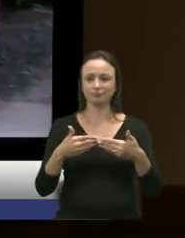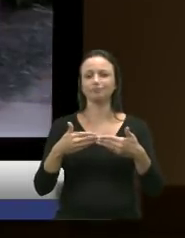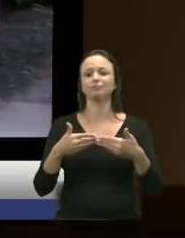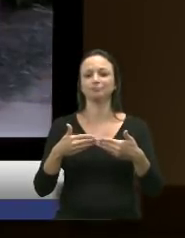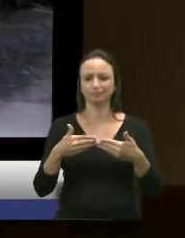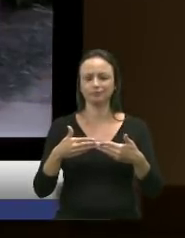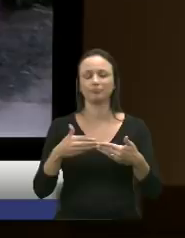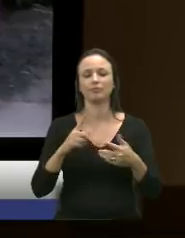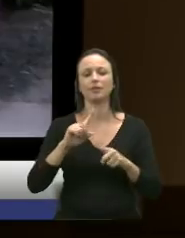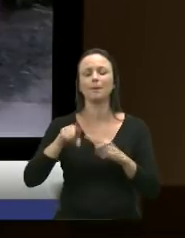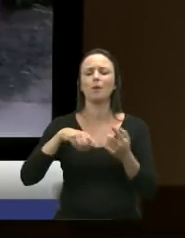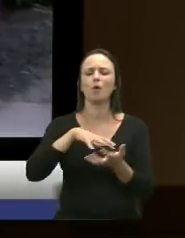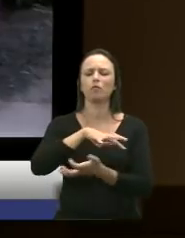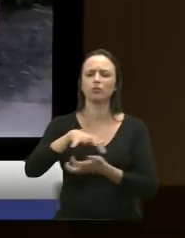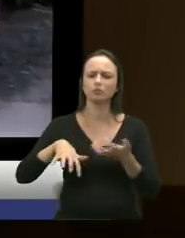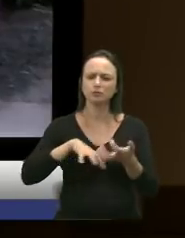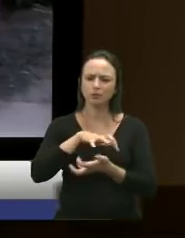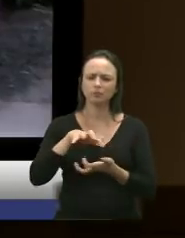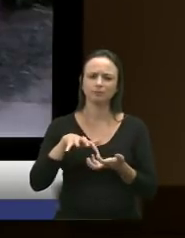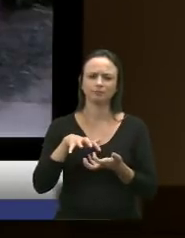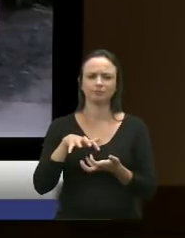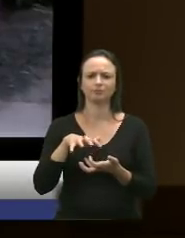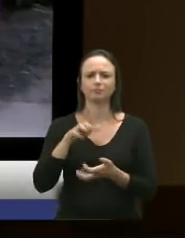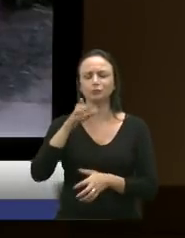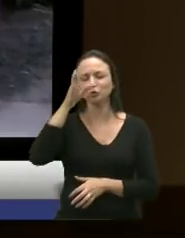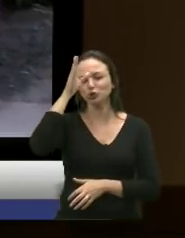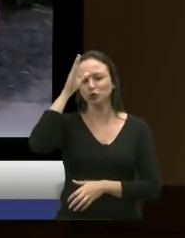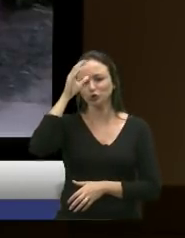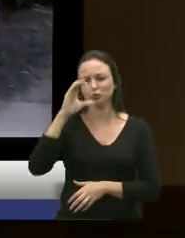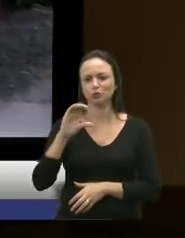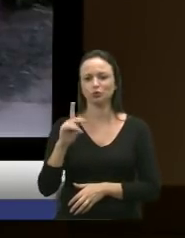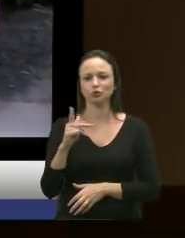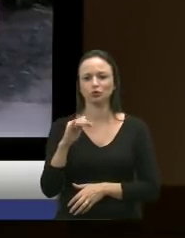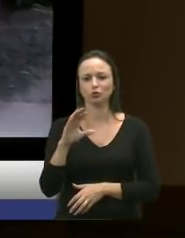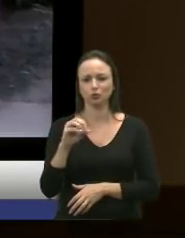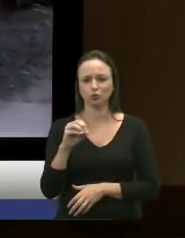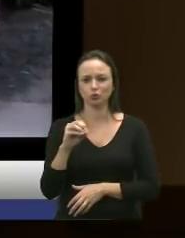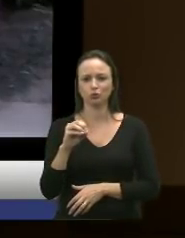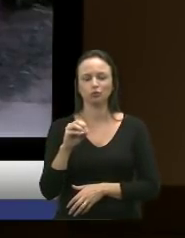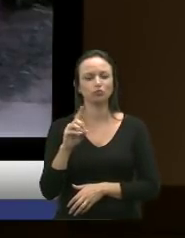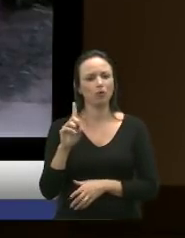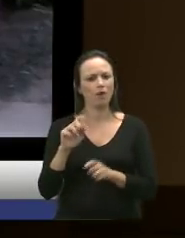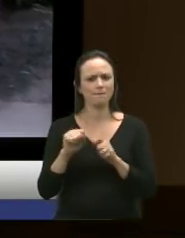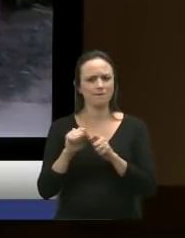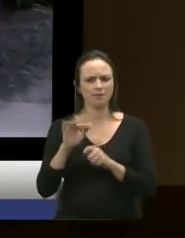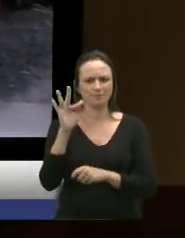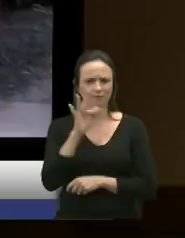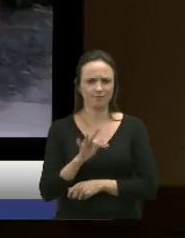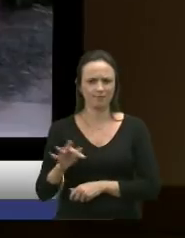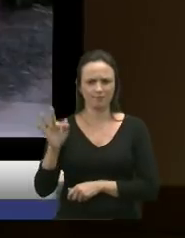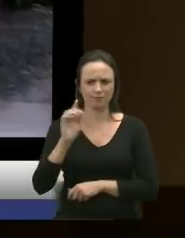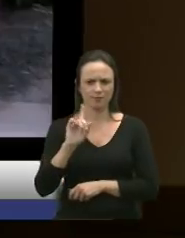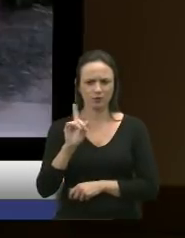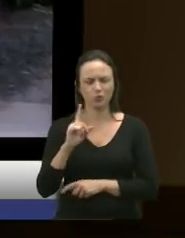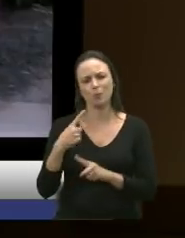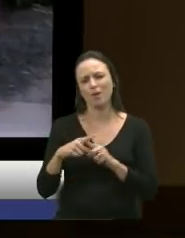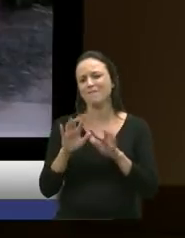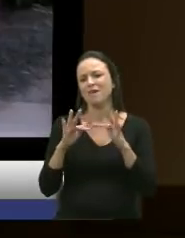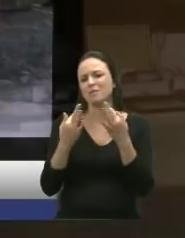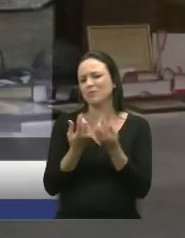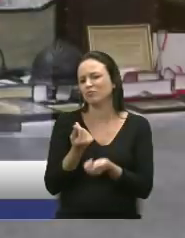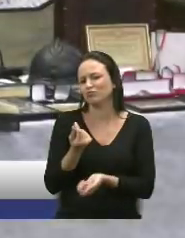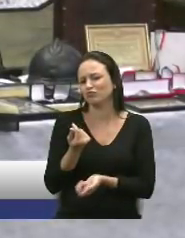Depois da Revolução, o tio Chico não chegou a cursar faculdade, a família não tinha